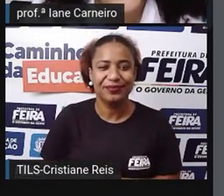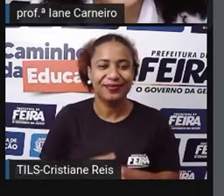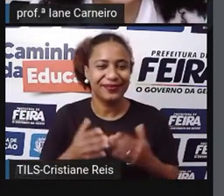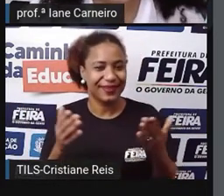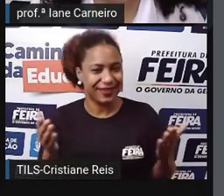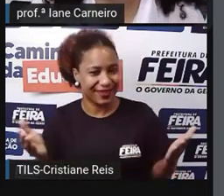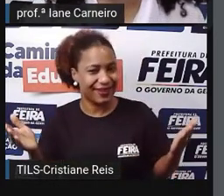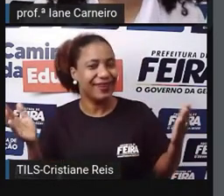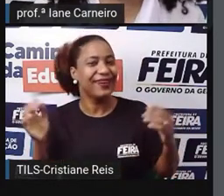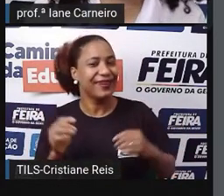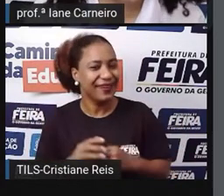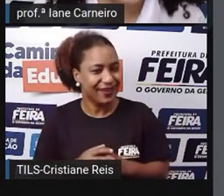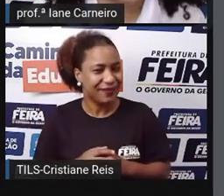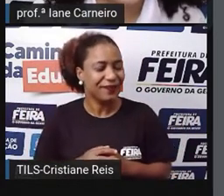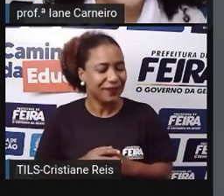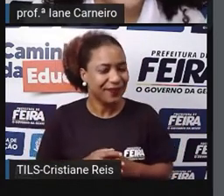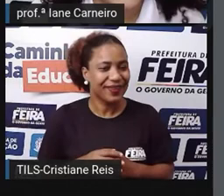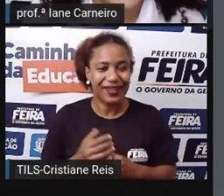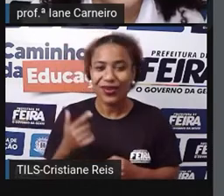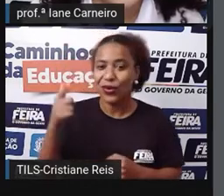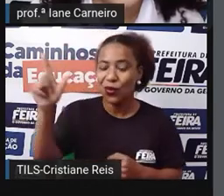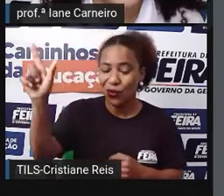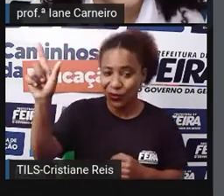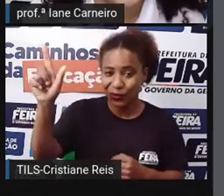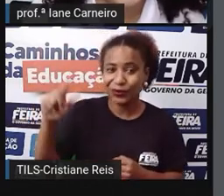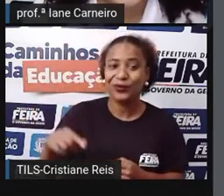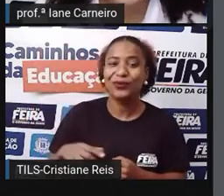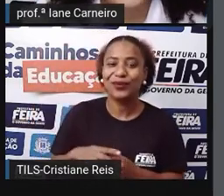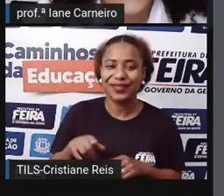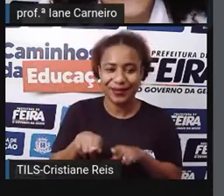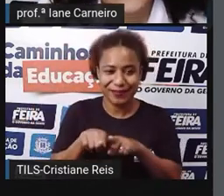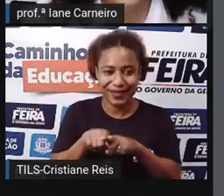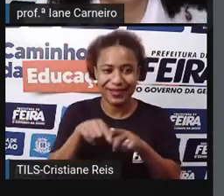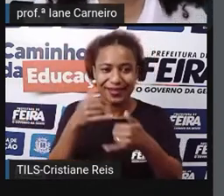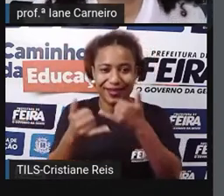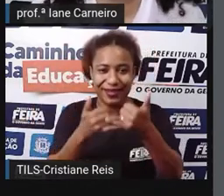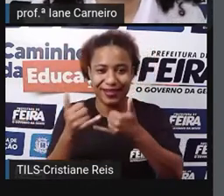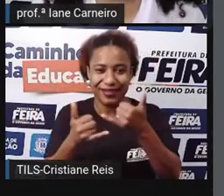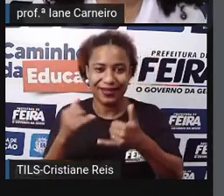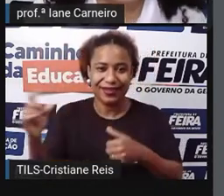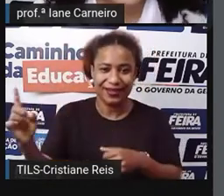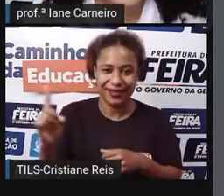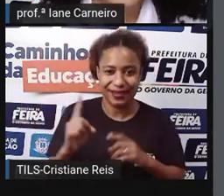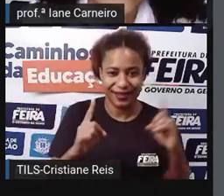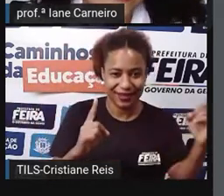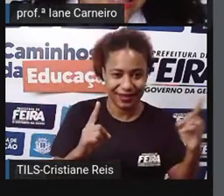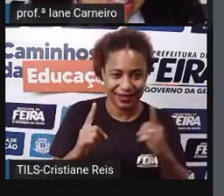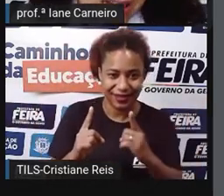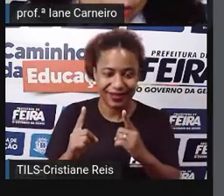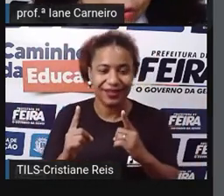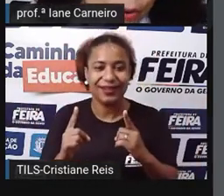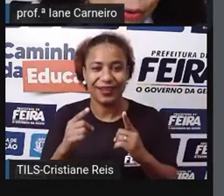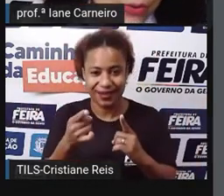Há outros companheiros da Chapeuzinho Amarelo, o Gandrá, o